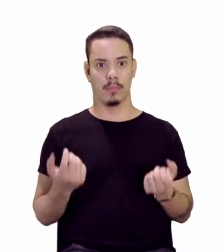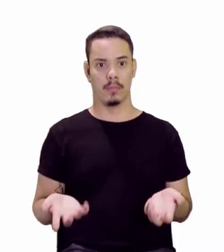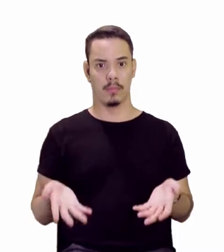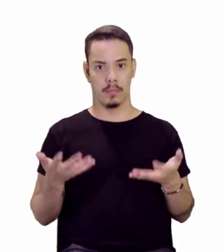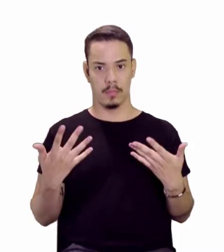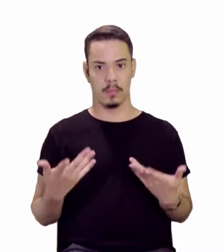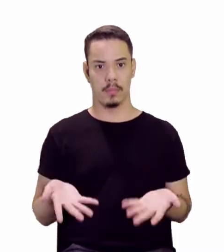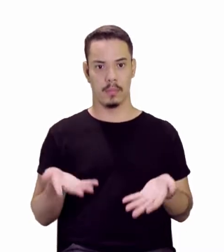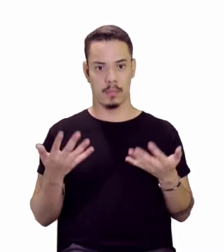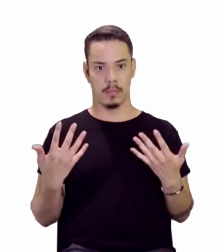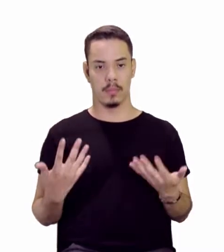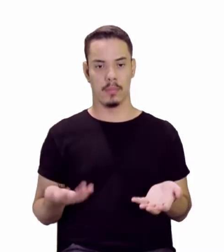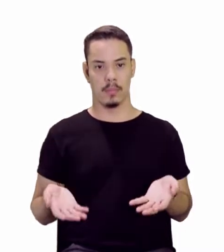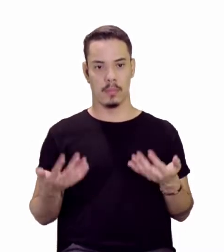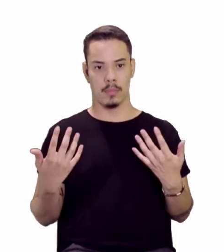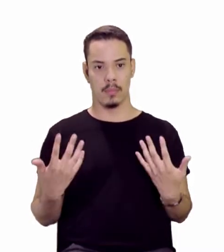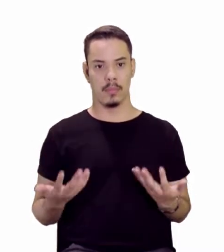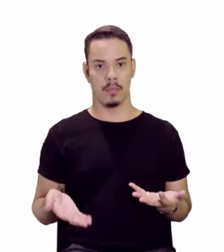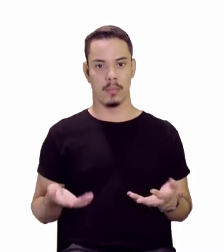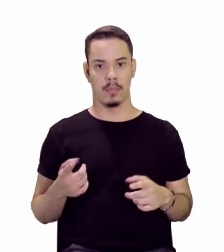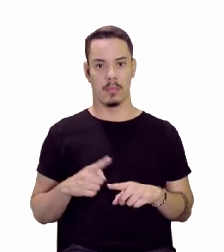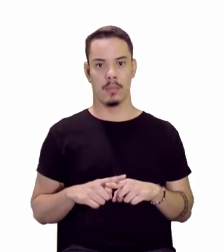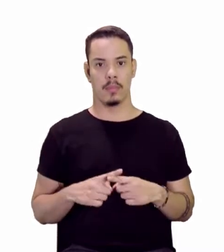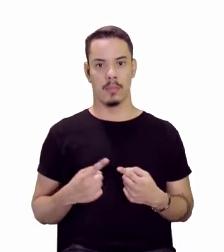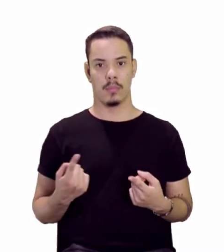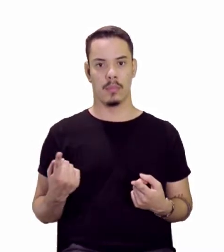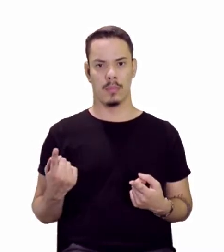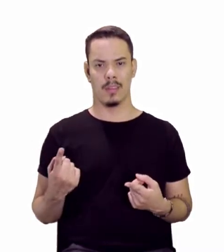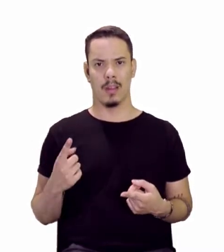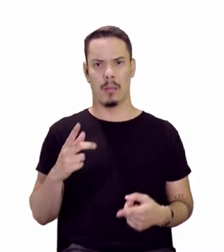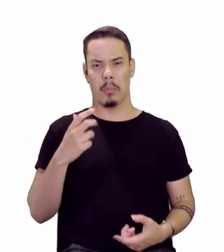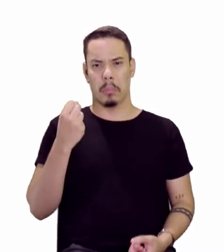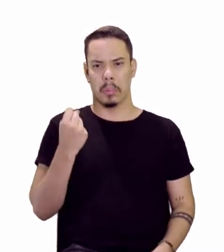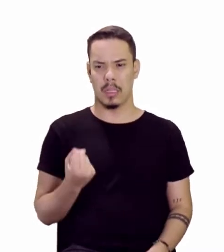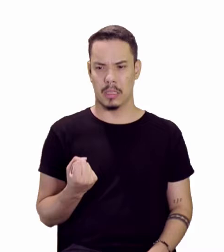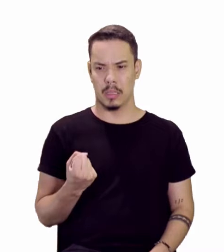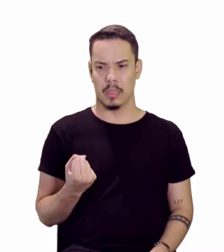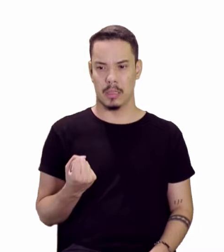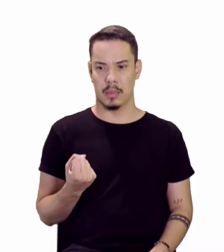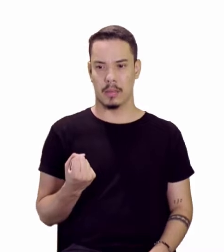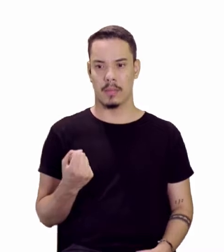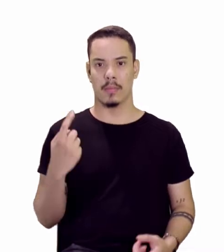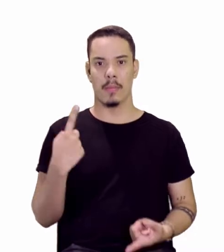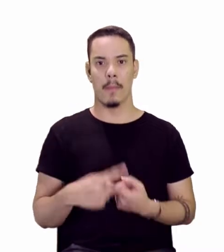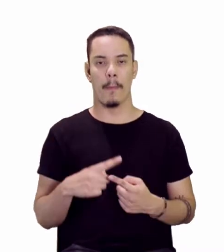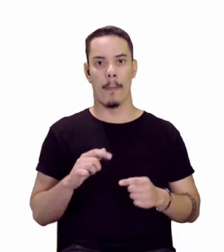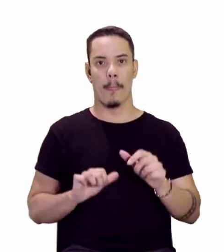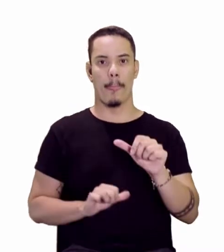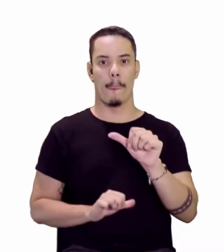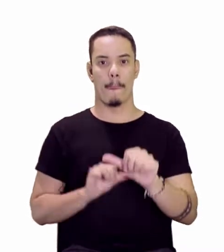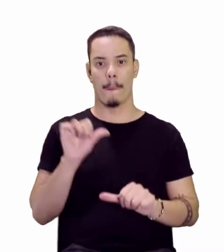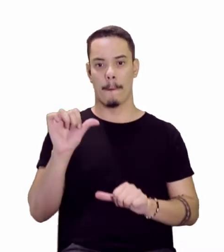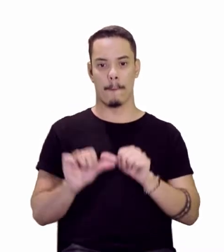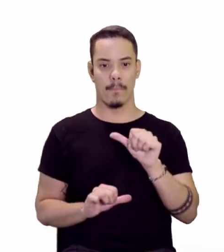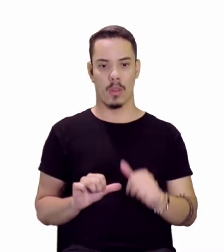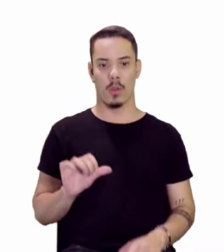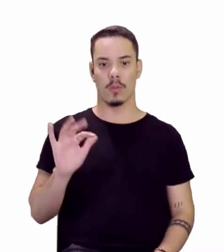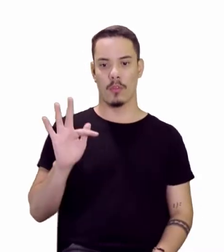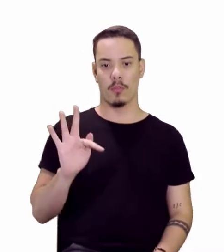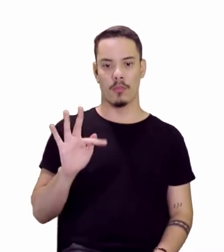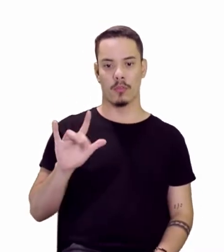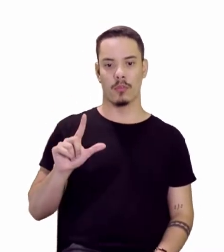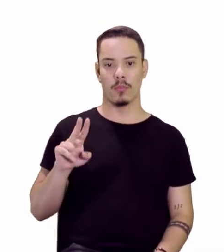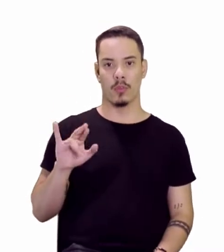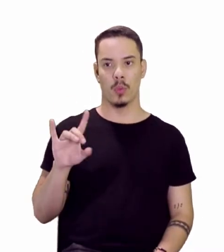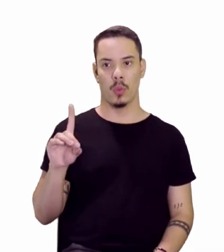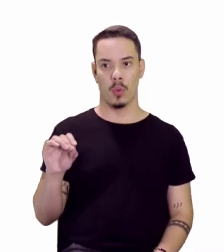de dentro da água, ufa, de repente ficou pesada. Quer dizer, mudou de um fluido, que é a água, para outro